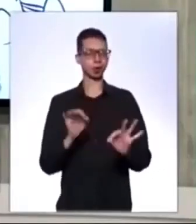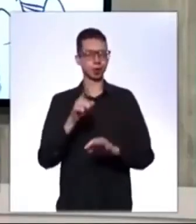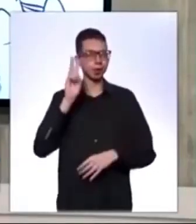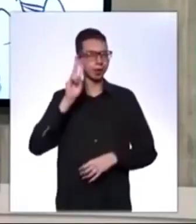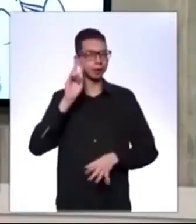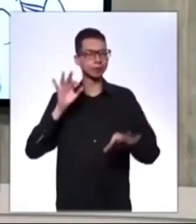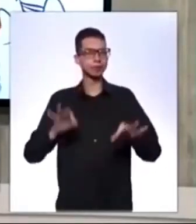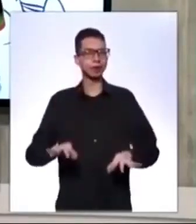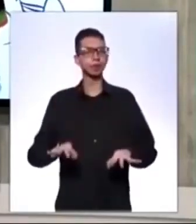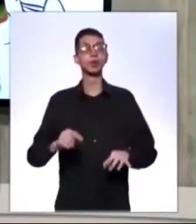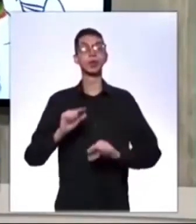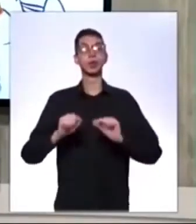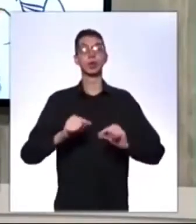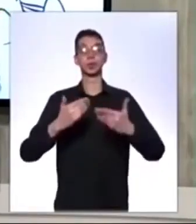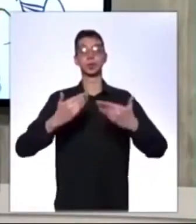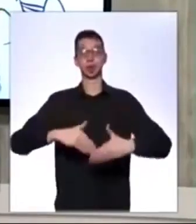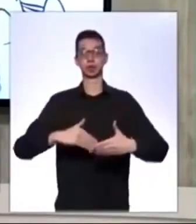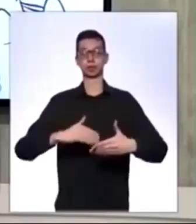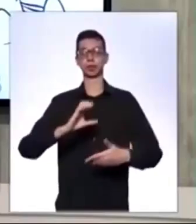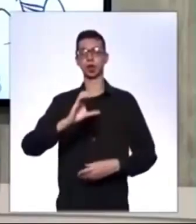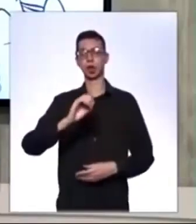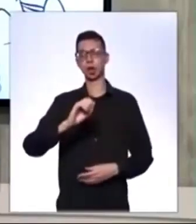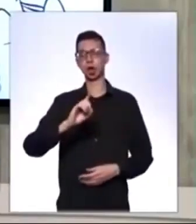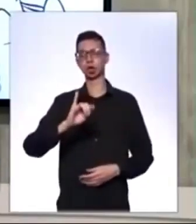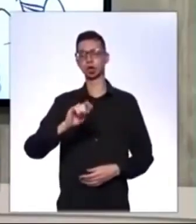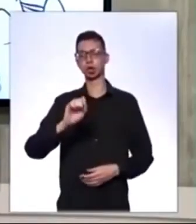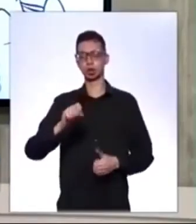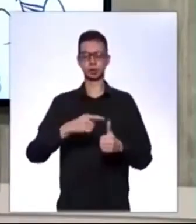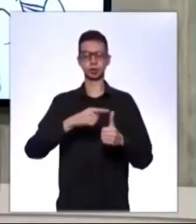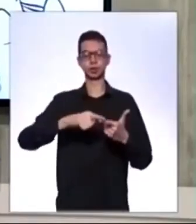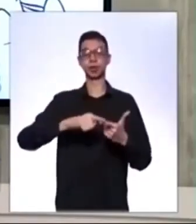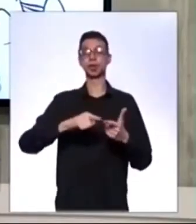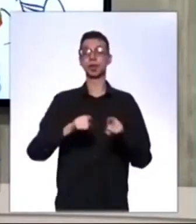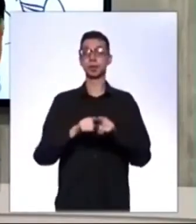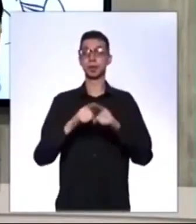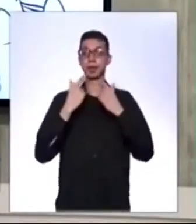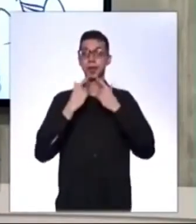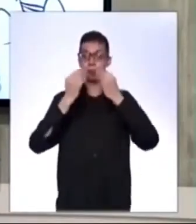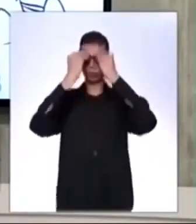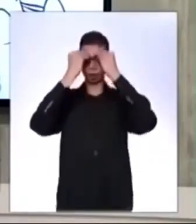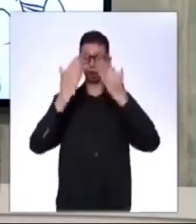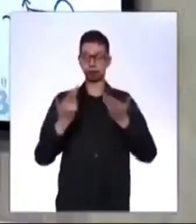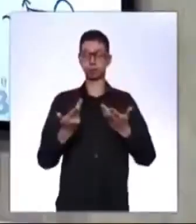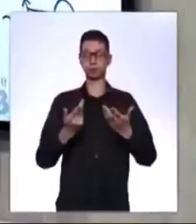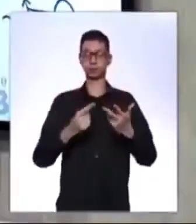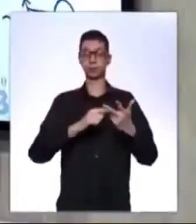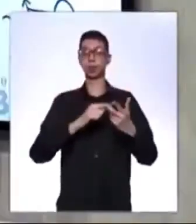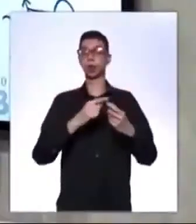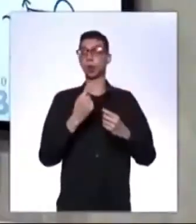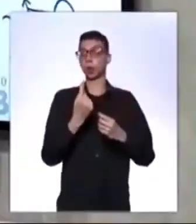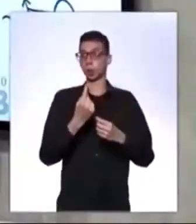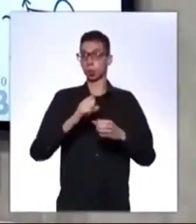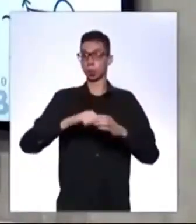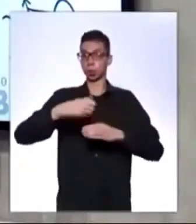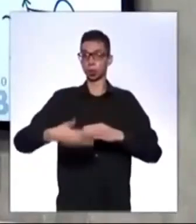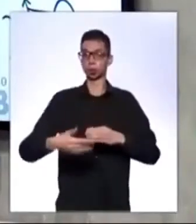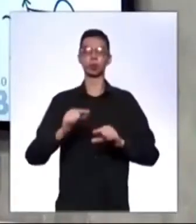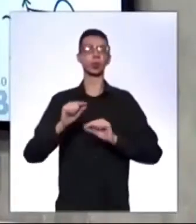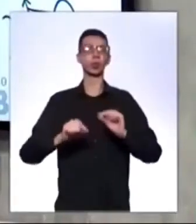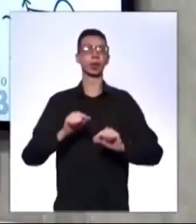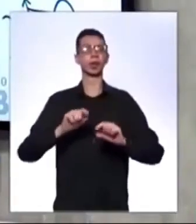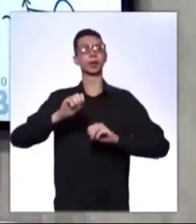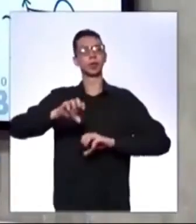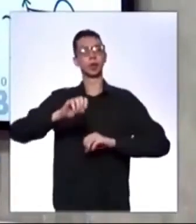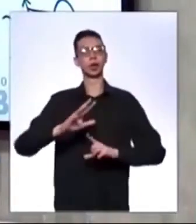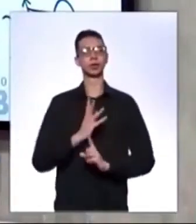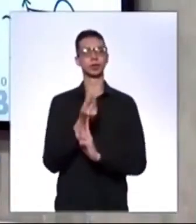Na prova de códigos e linguagens faz parte, um dos conteúdos é a educação artística. A gente já conversou aqui um pouquinho sobre cinema, a